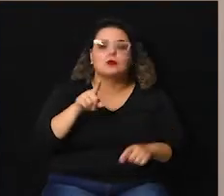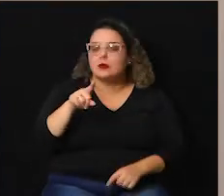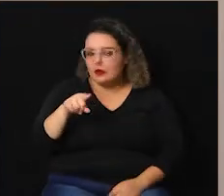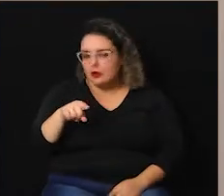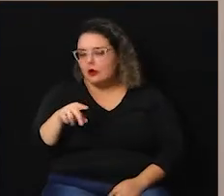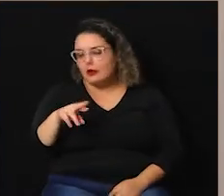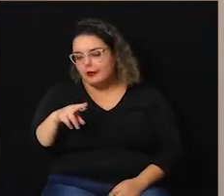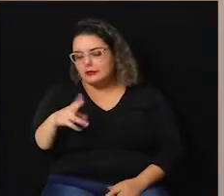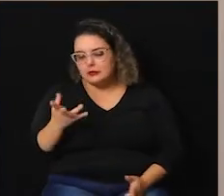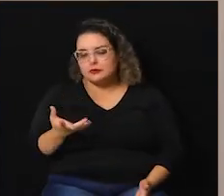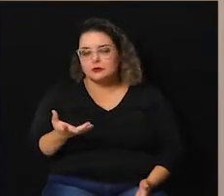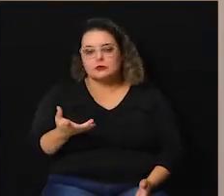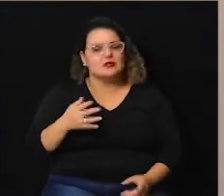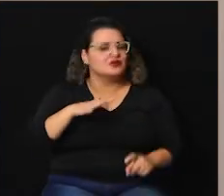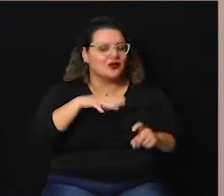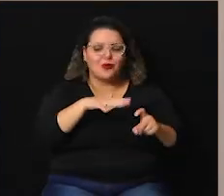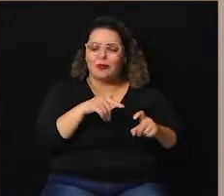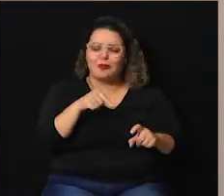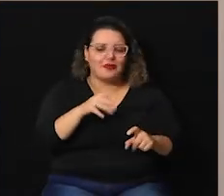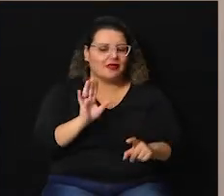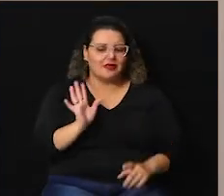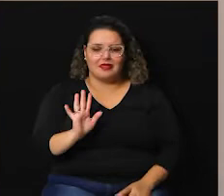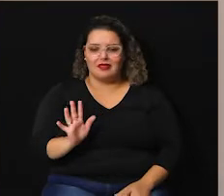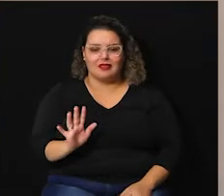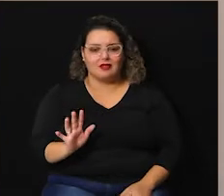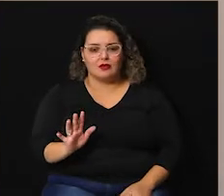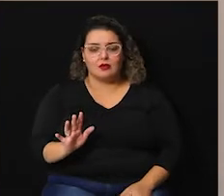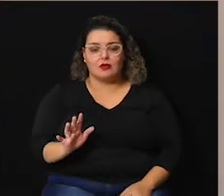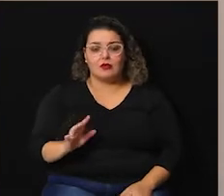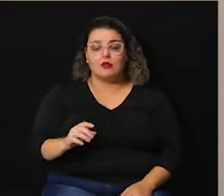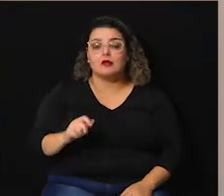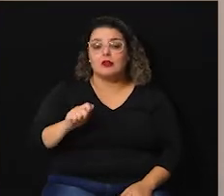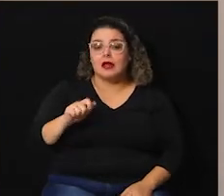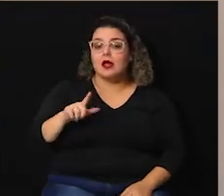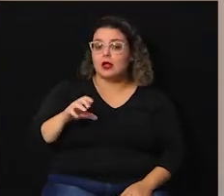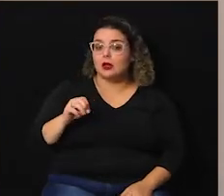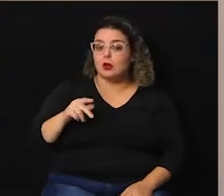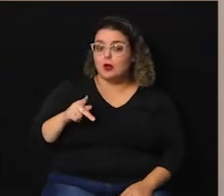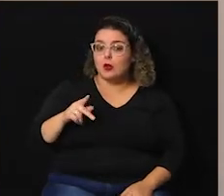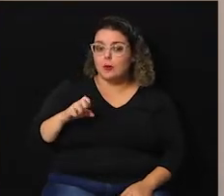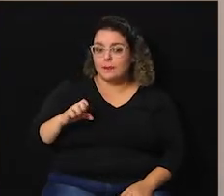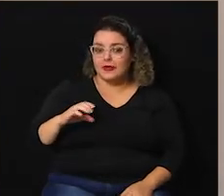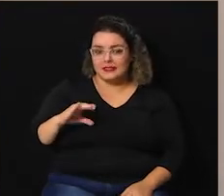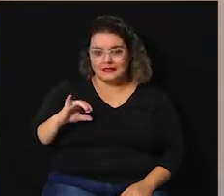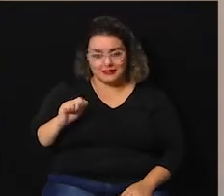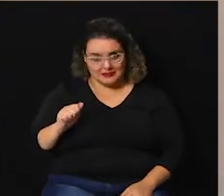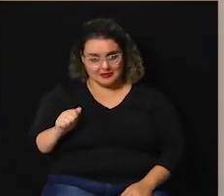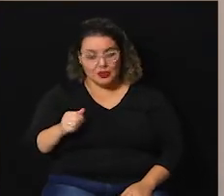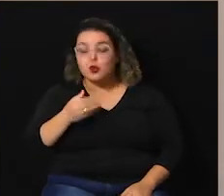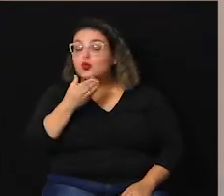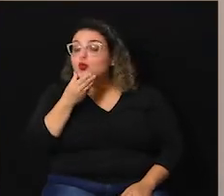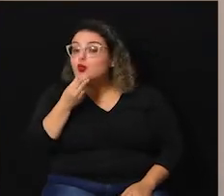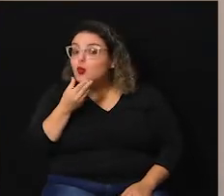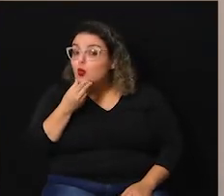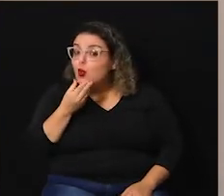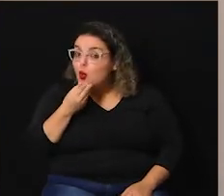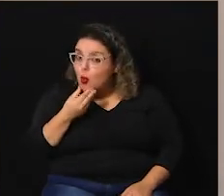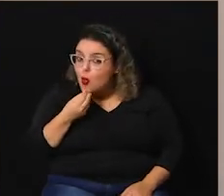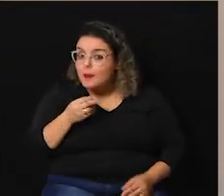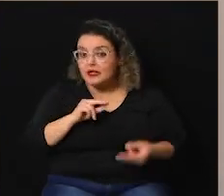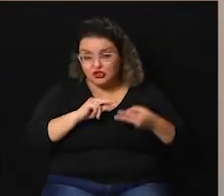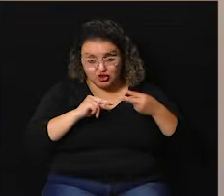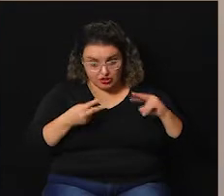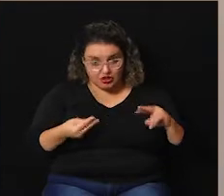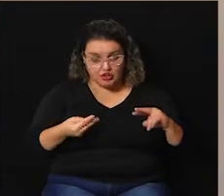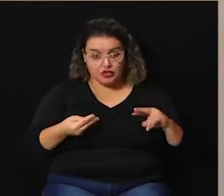um mito, é um mito. Então, na alopecia androgenética masculina, preste atenção, porque